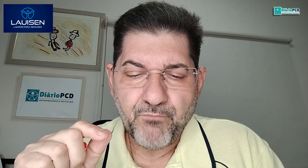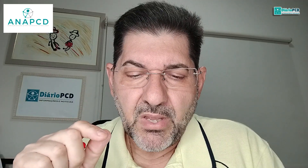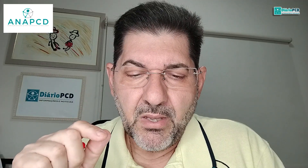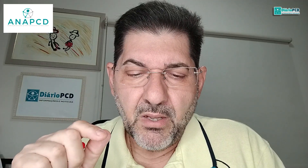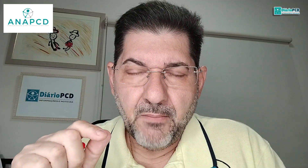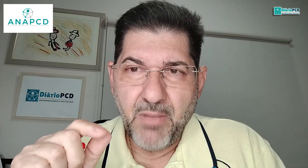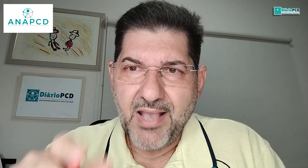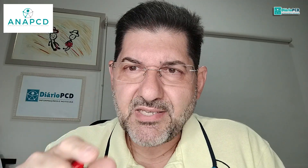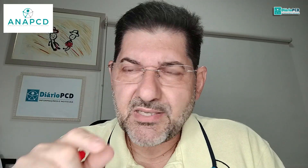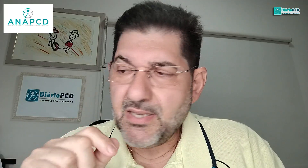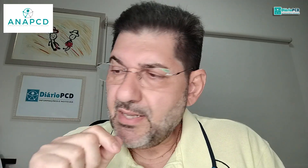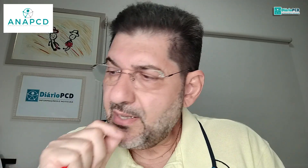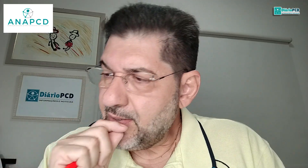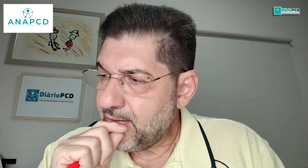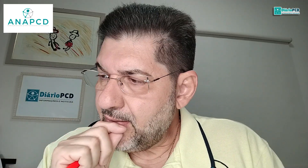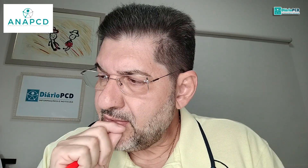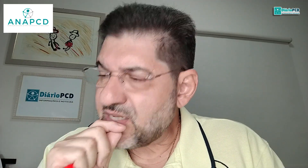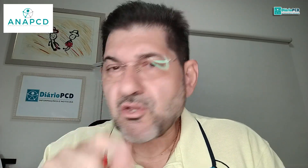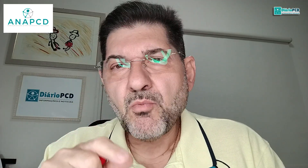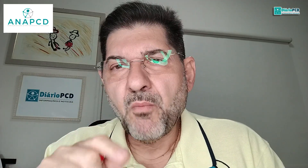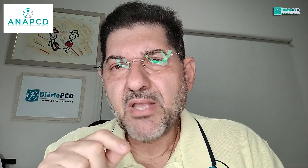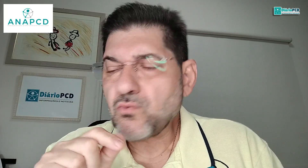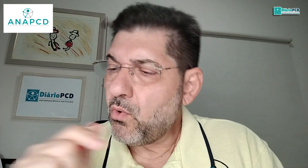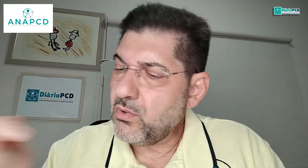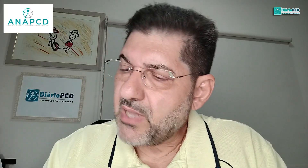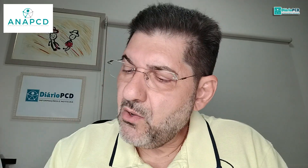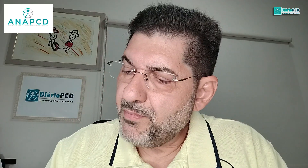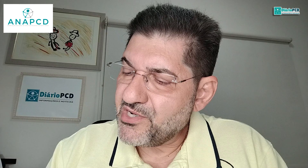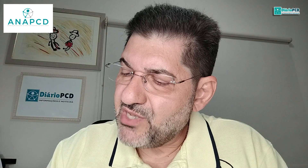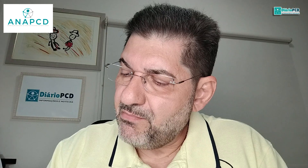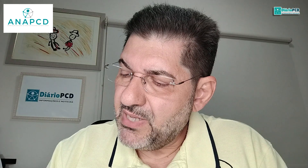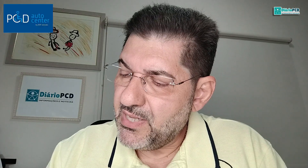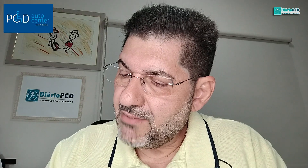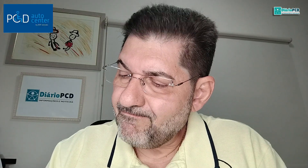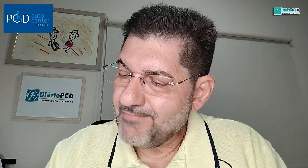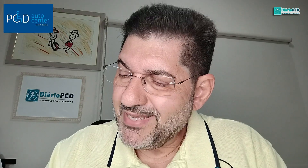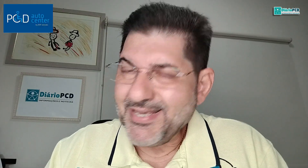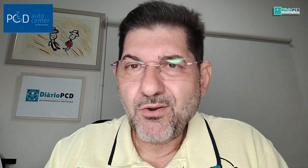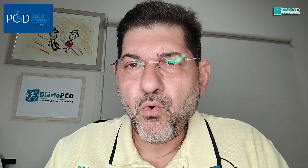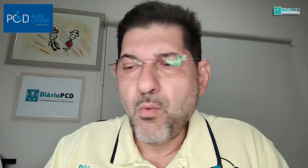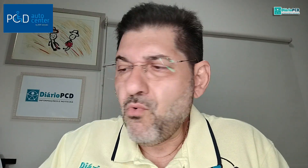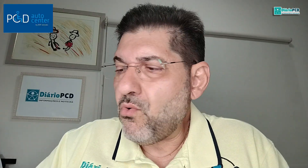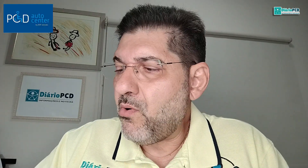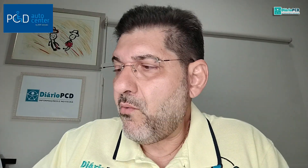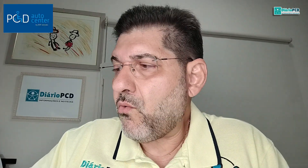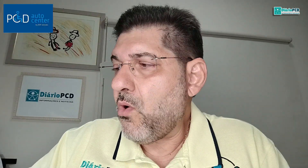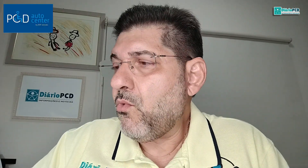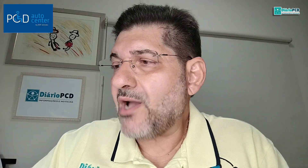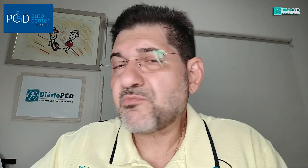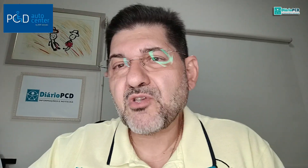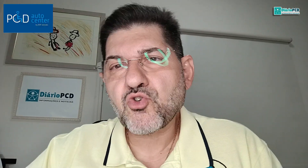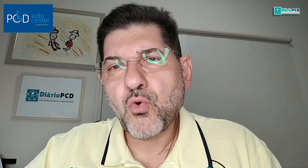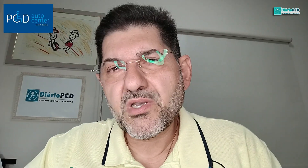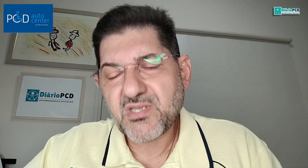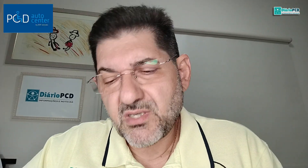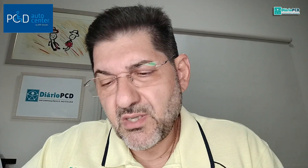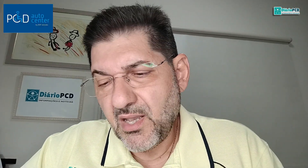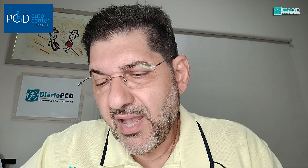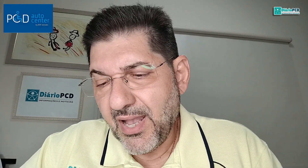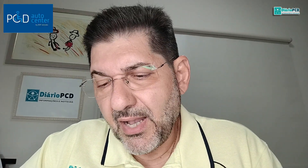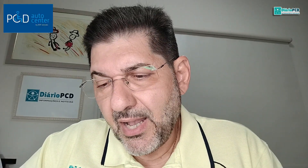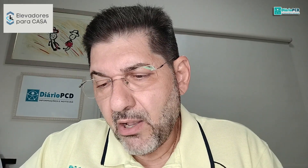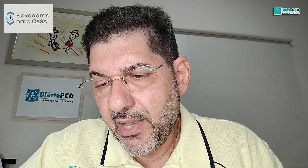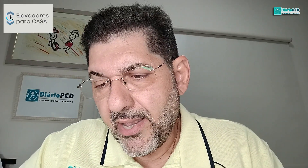trabalhar. Mas, certo momento ontem, eu percebi como as